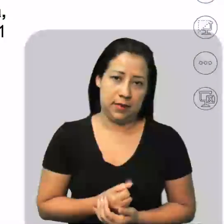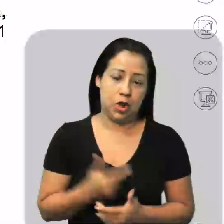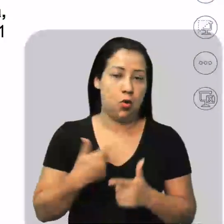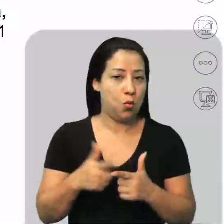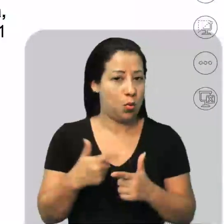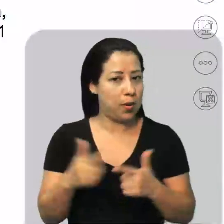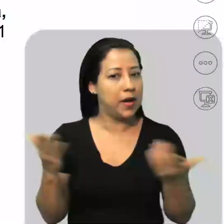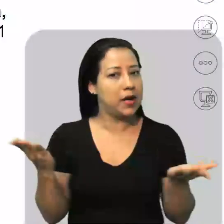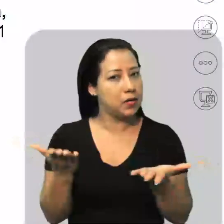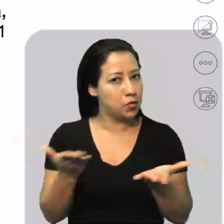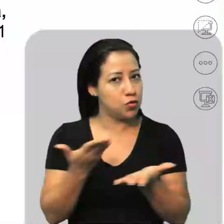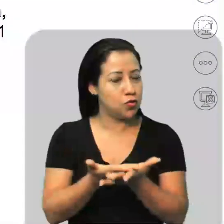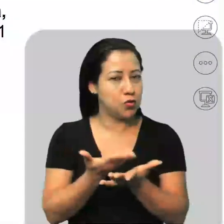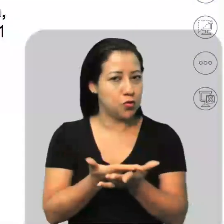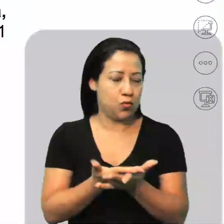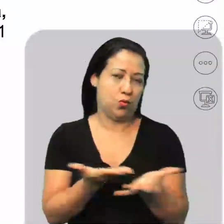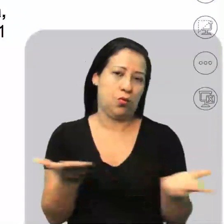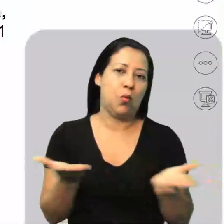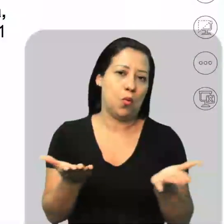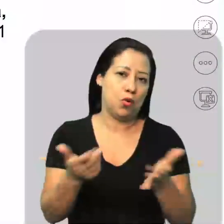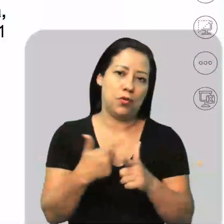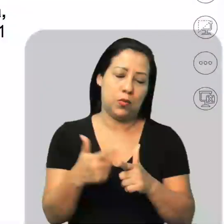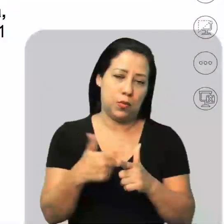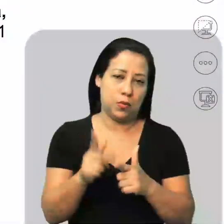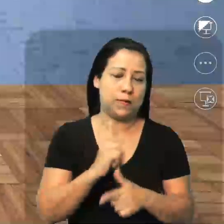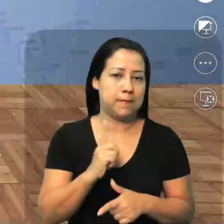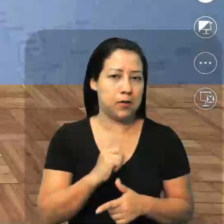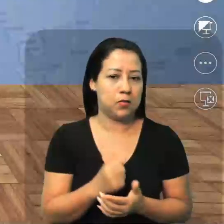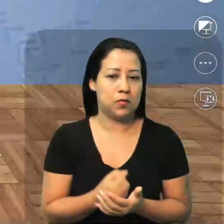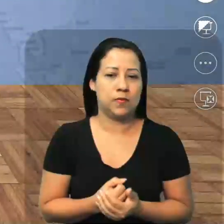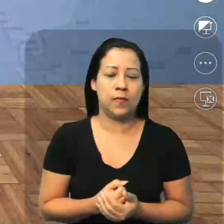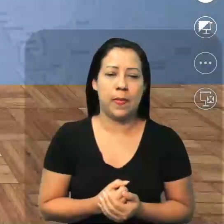Qual, Arimateia? Não entendi, foi nada, tá? Foi mesmo, rapaz, que pena.